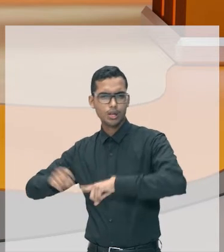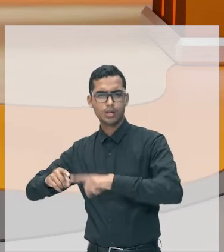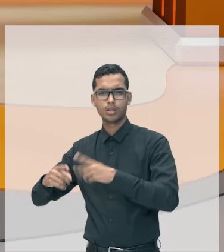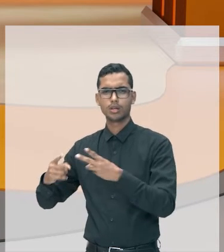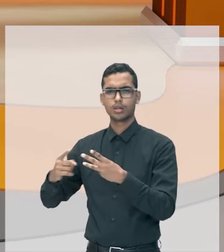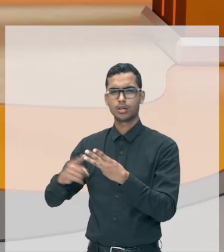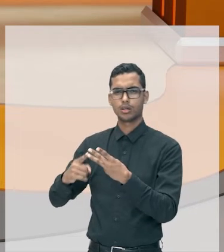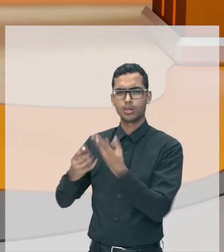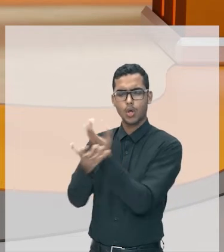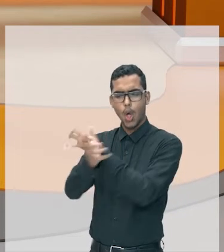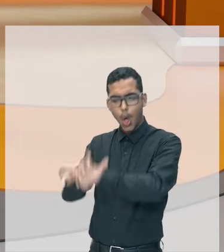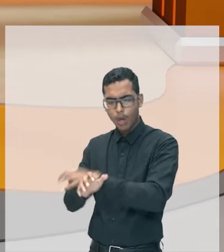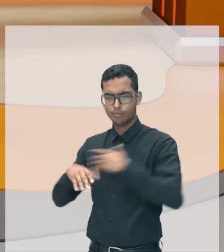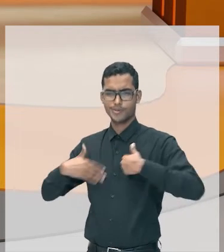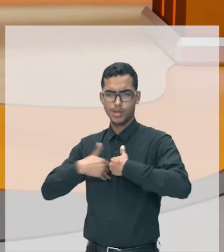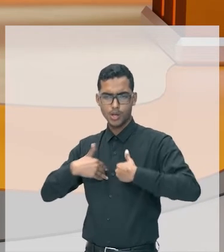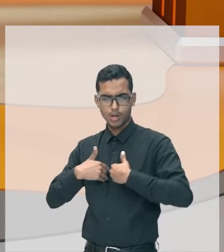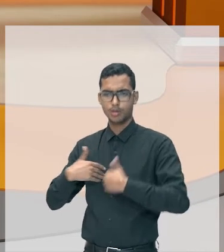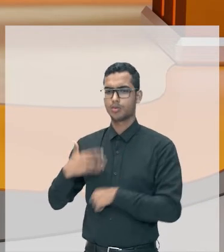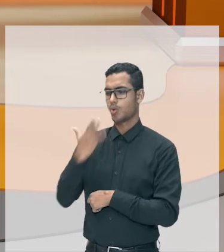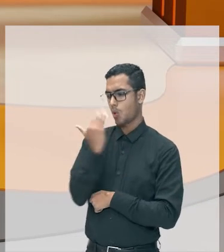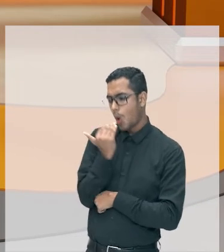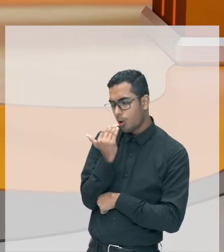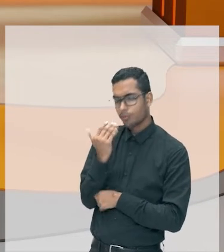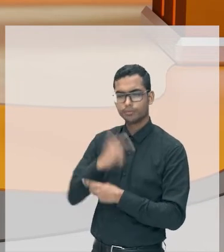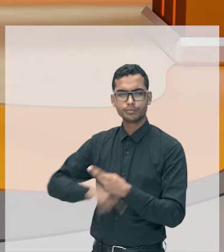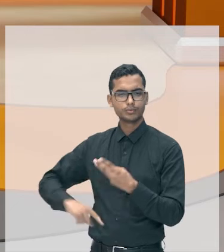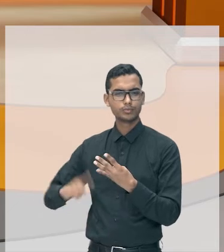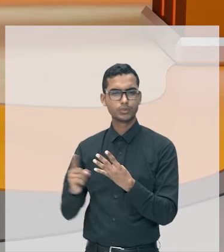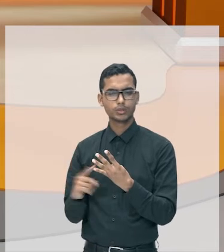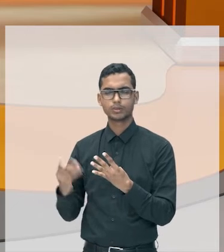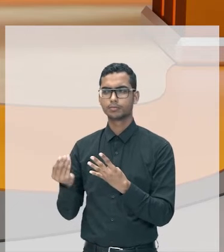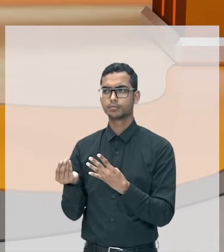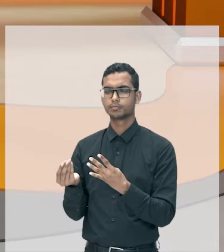de animais que eles acabaram consumindo, deixaram